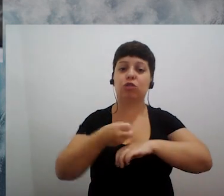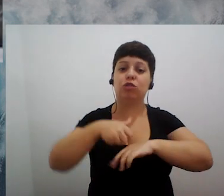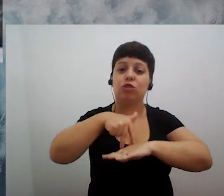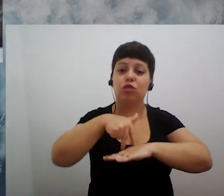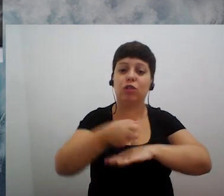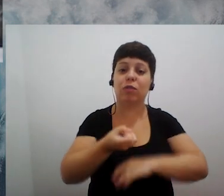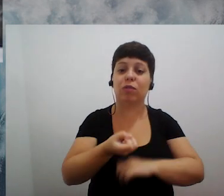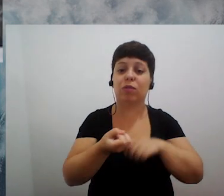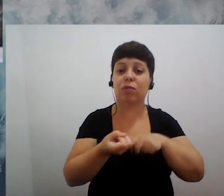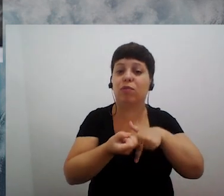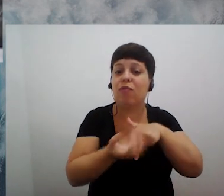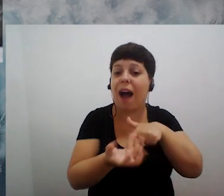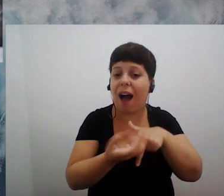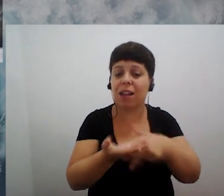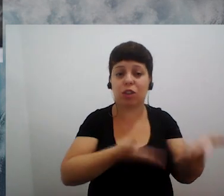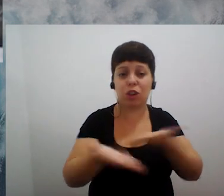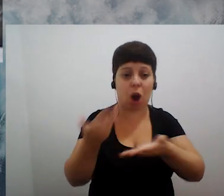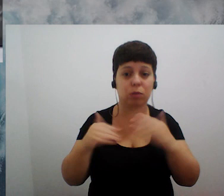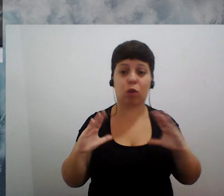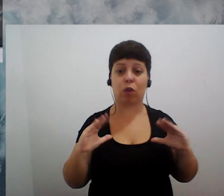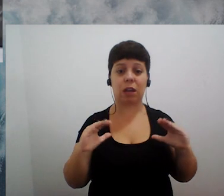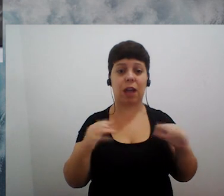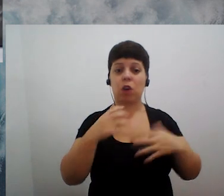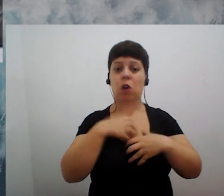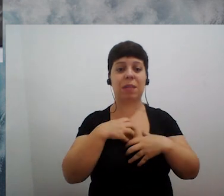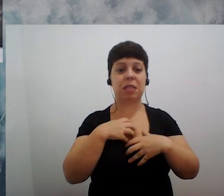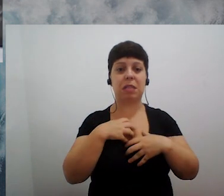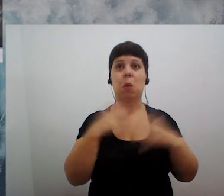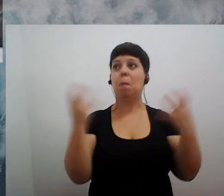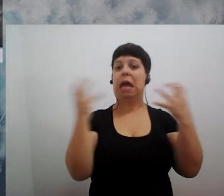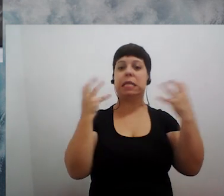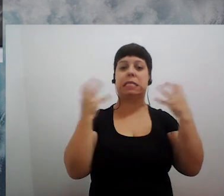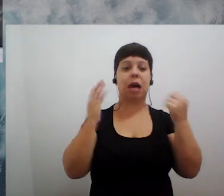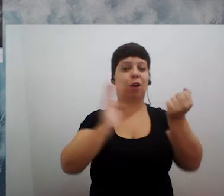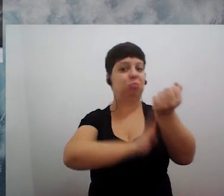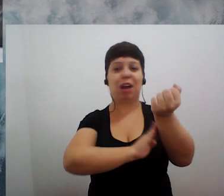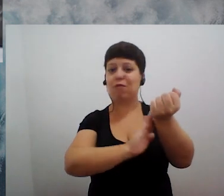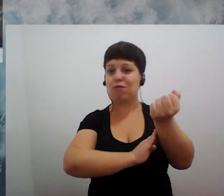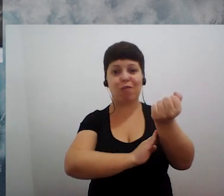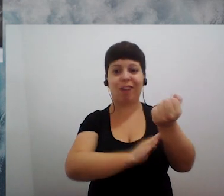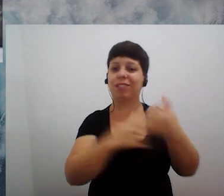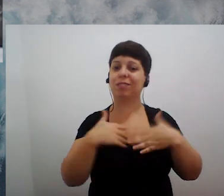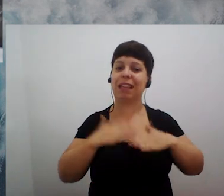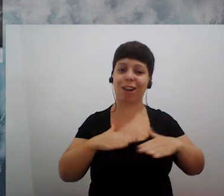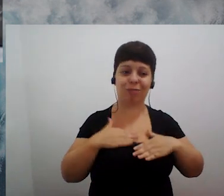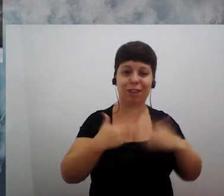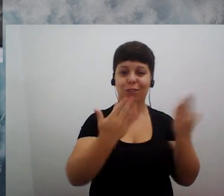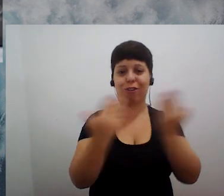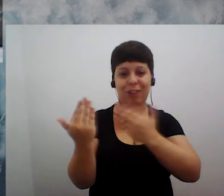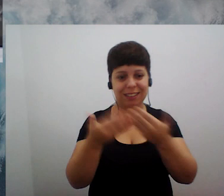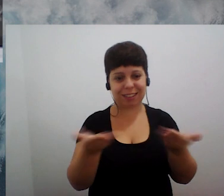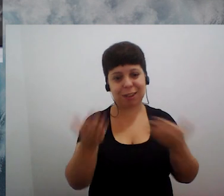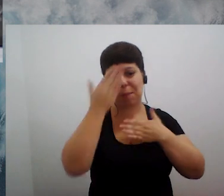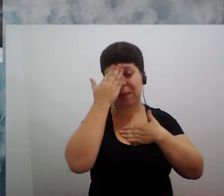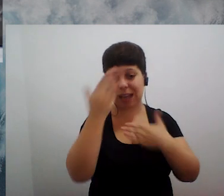ser um espaço de fala e de troca, que eu me sinto muito confortável em estar trocando, não me sinto sob pressão, não fico nervosa, fico bem tranquila em